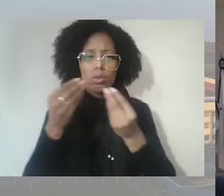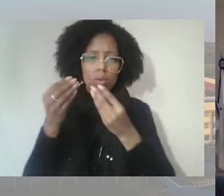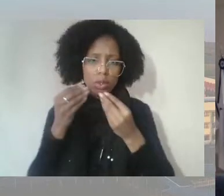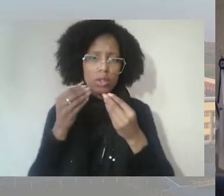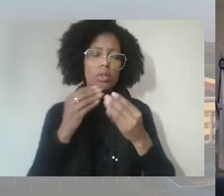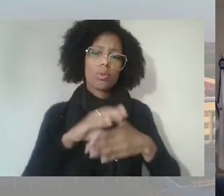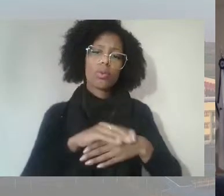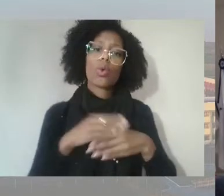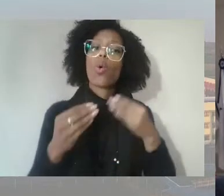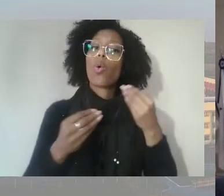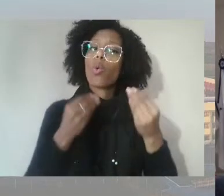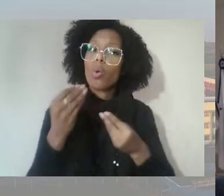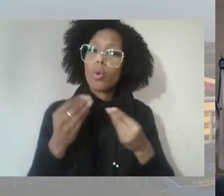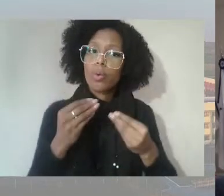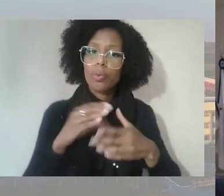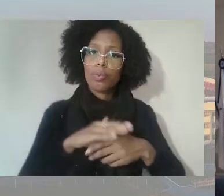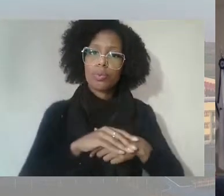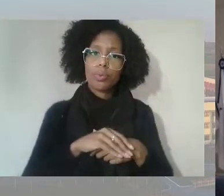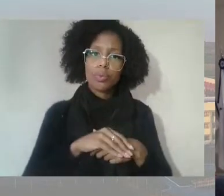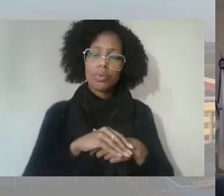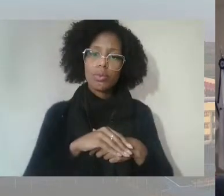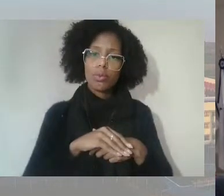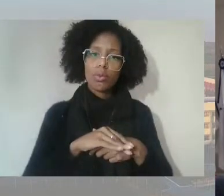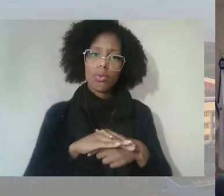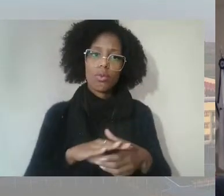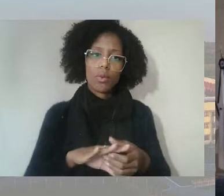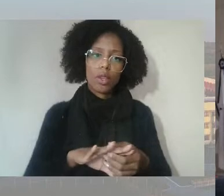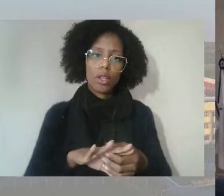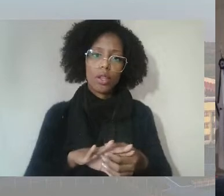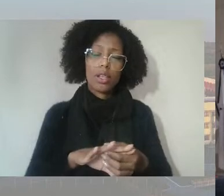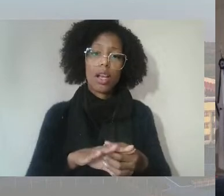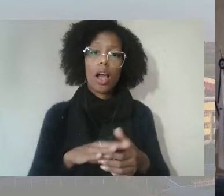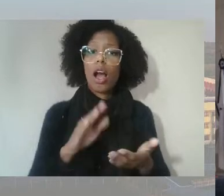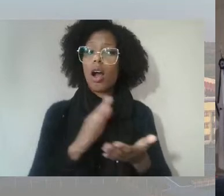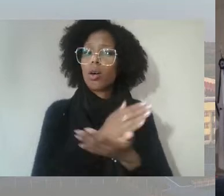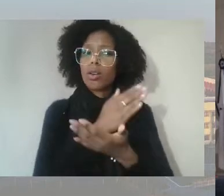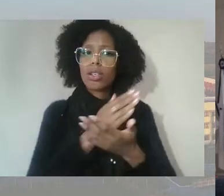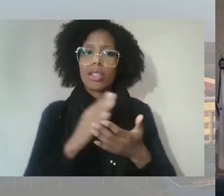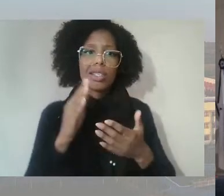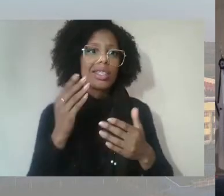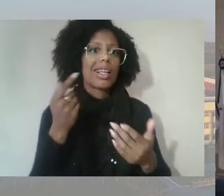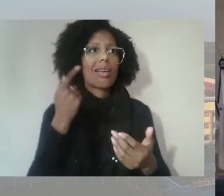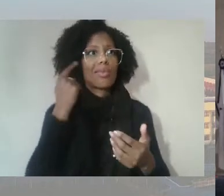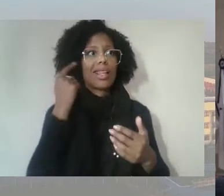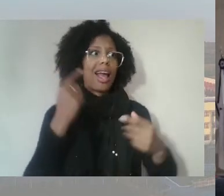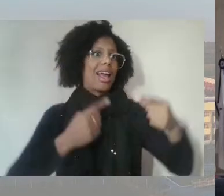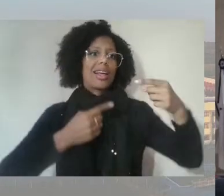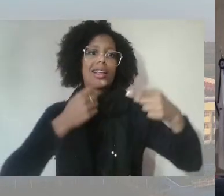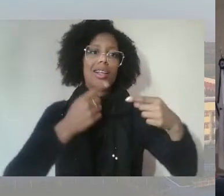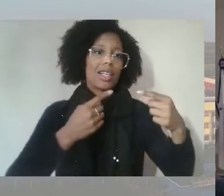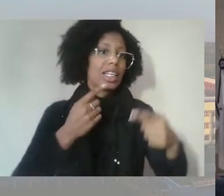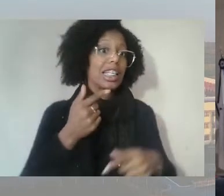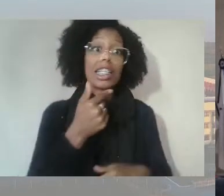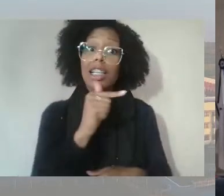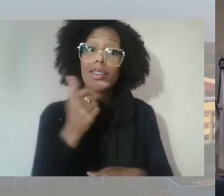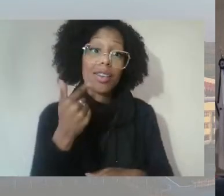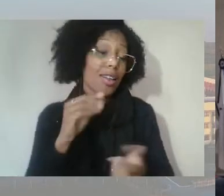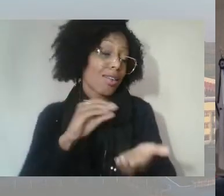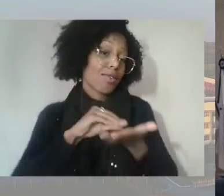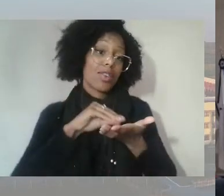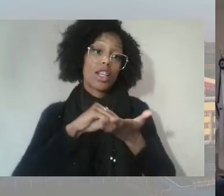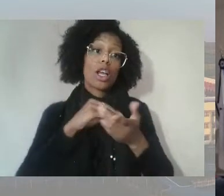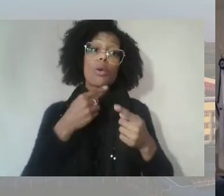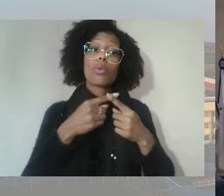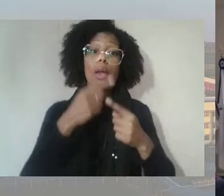muitos deles não têm essa capacidade de entrar num diálogo efetivo, porque são pessoas que acham